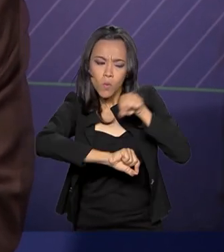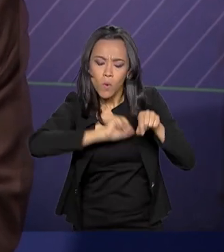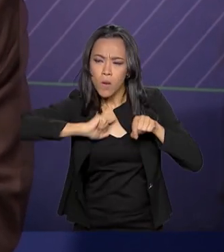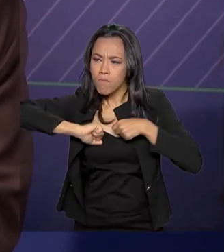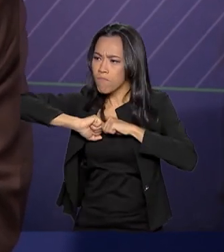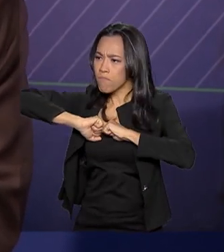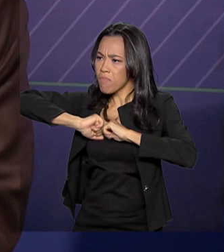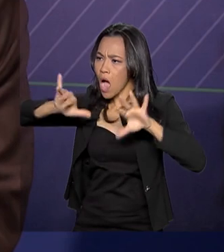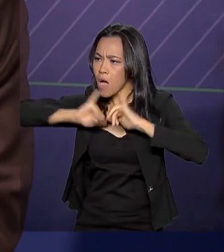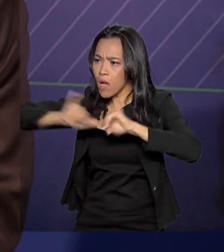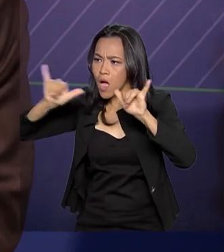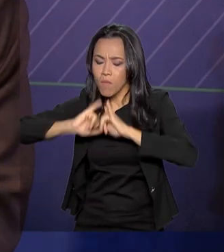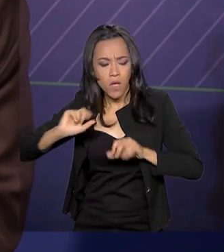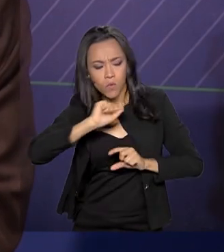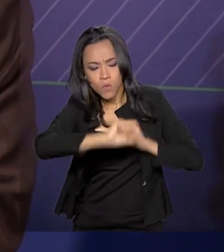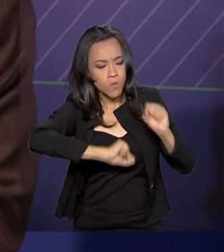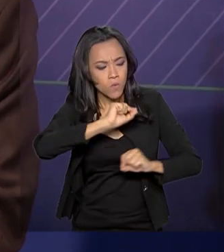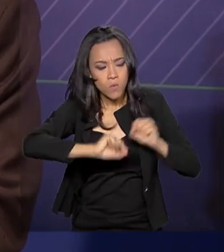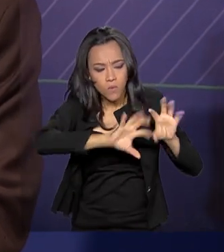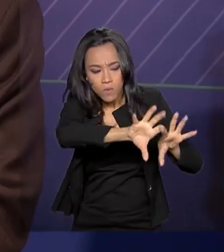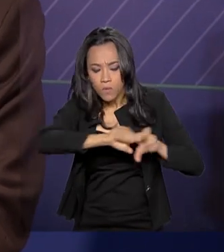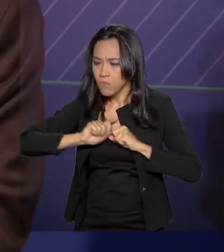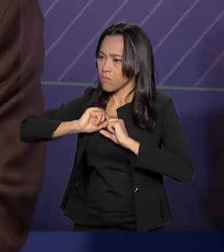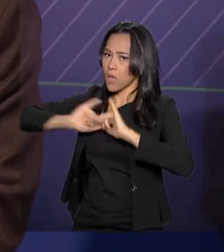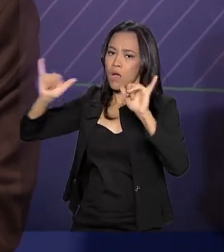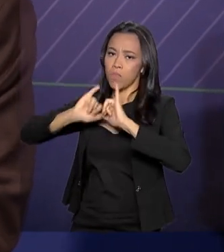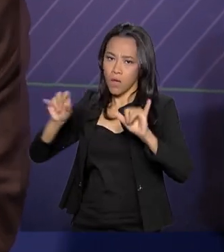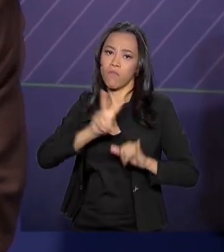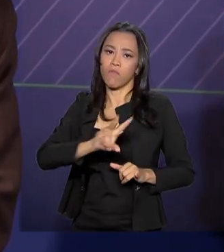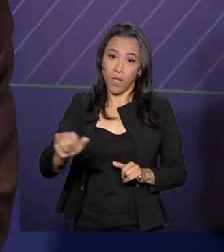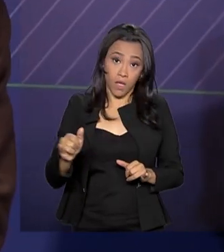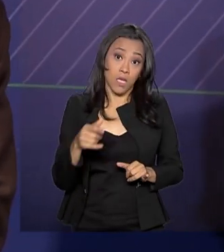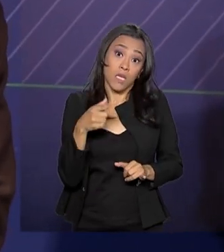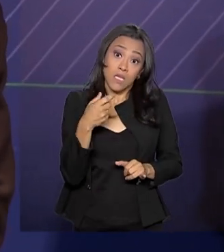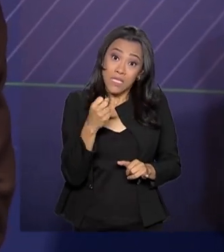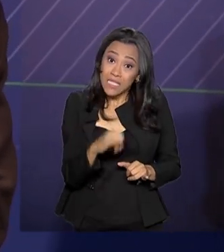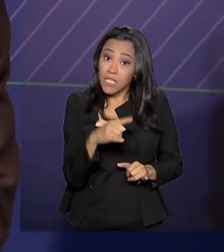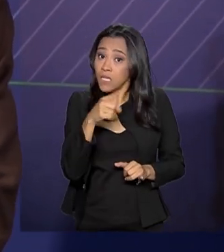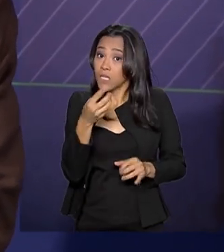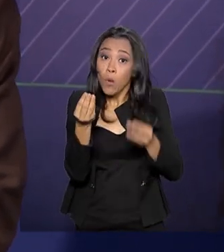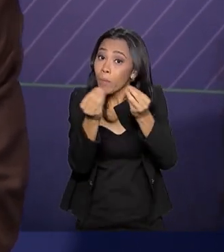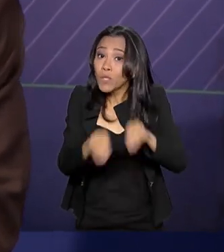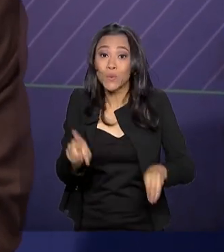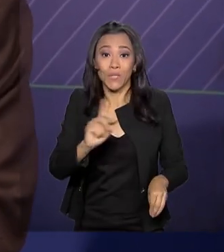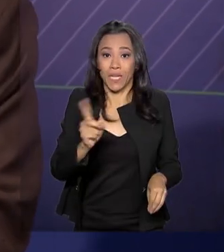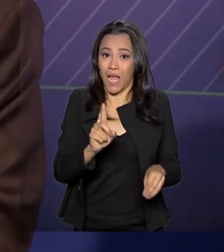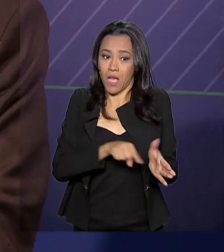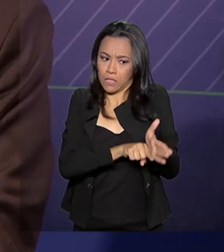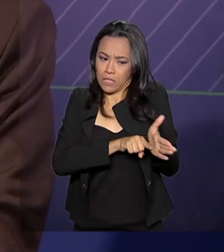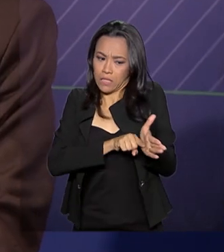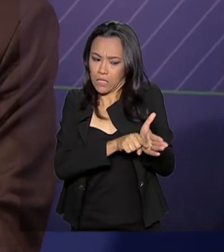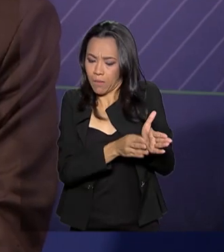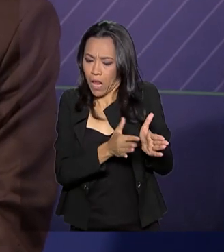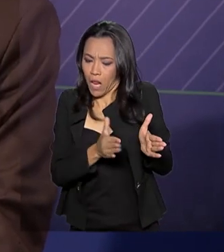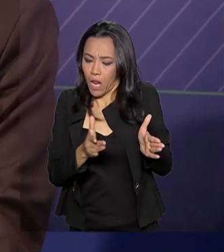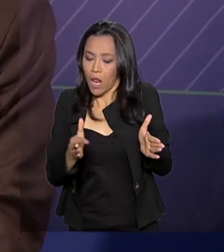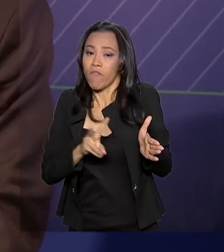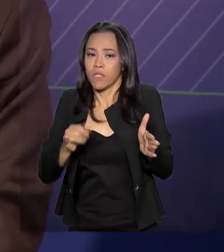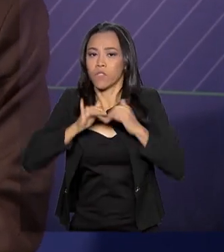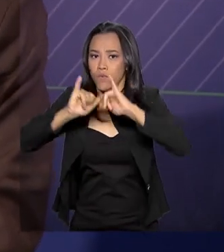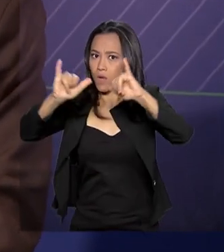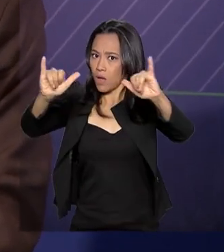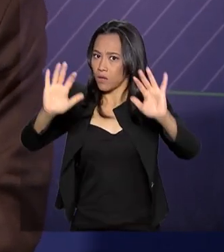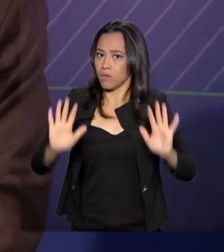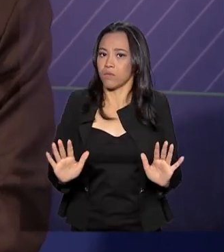puder ser divulgado, que não comprometer o curso das investigações, será divulgado.